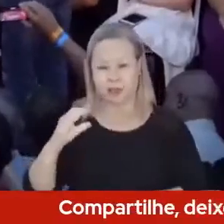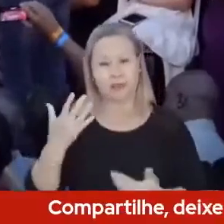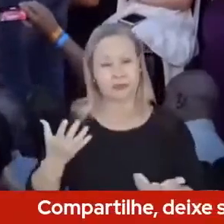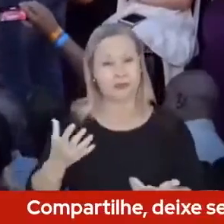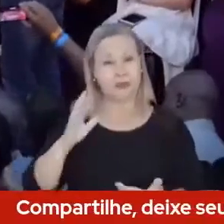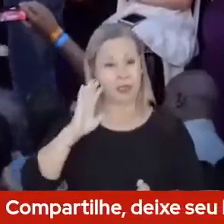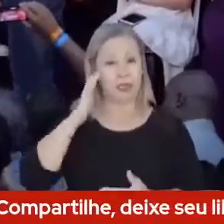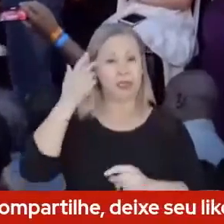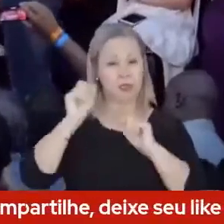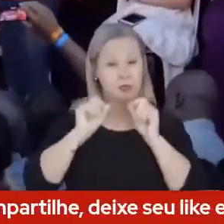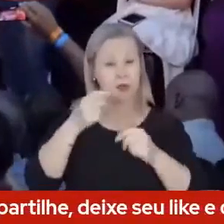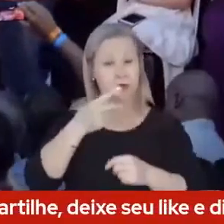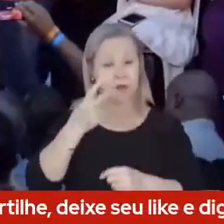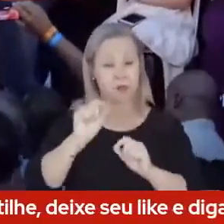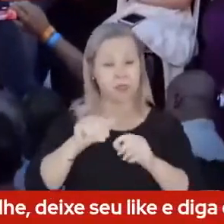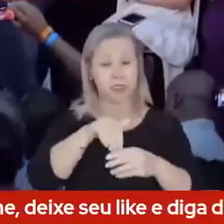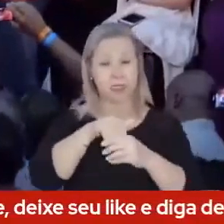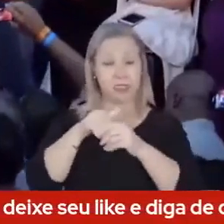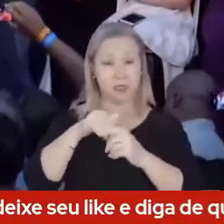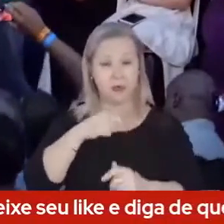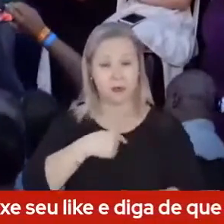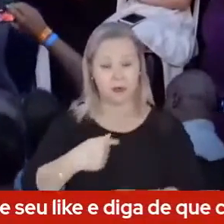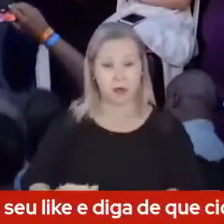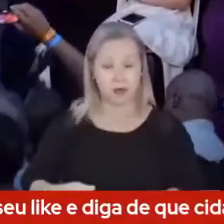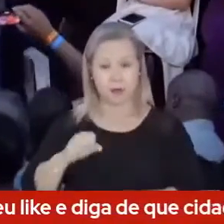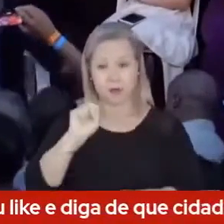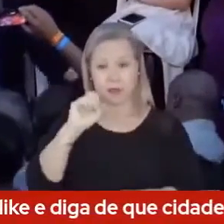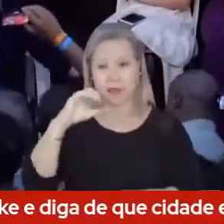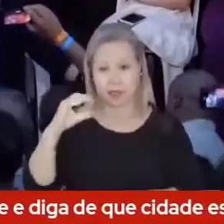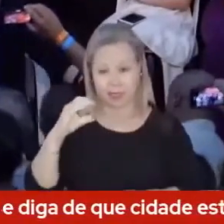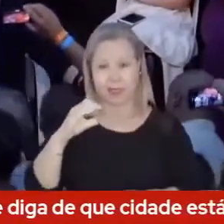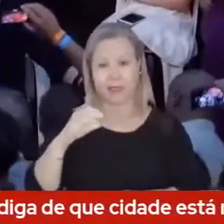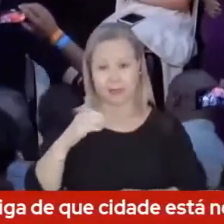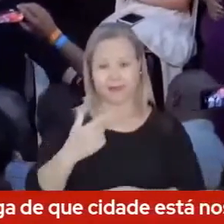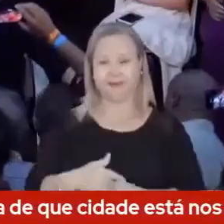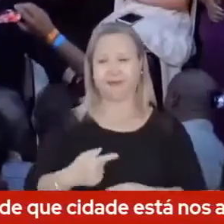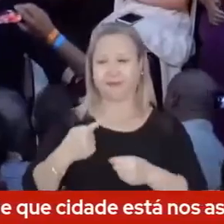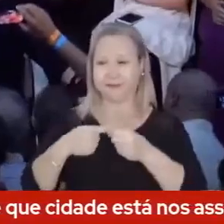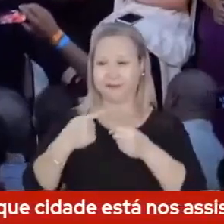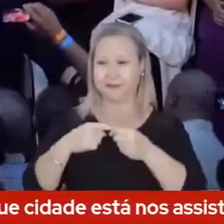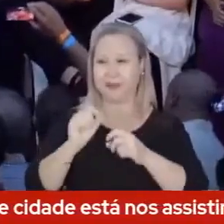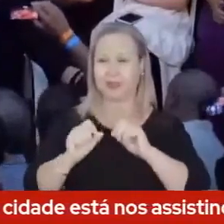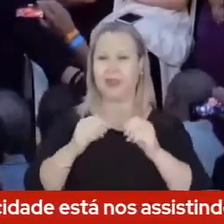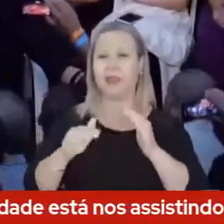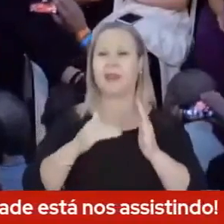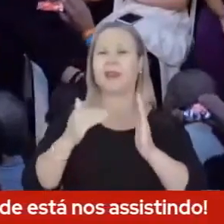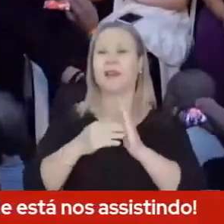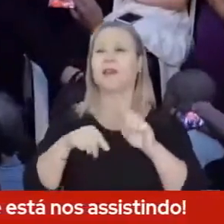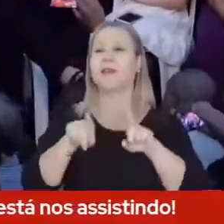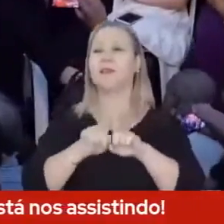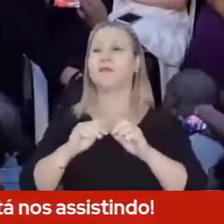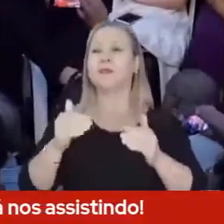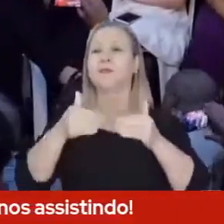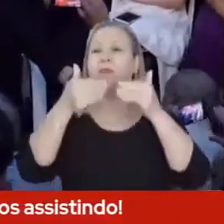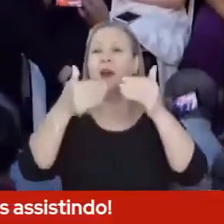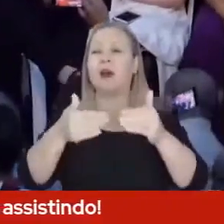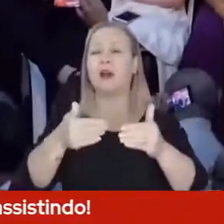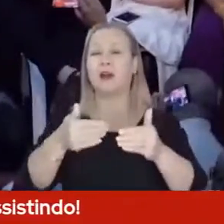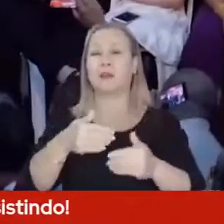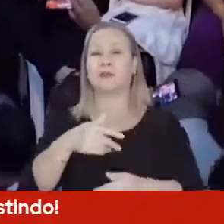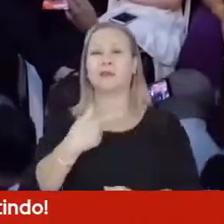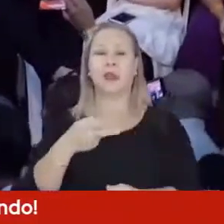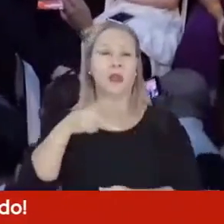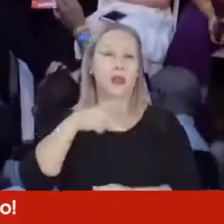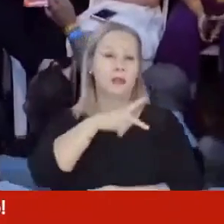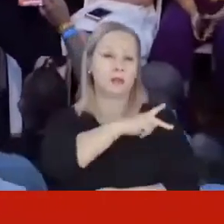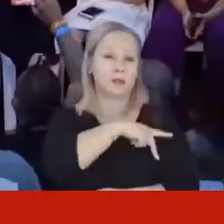poder eleger o governador de Santa Catarina. Cumprimentar aqui o pessoal também lá do nosso Piauí, Evaldo e a turma toda